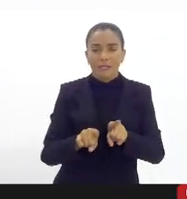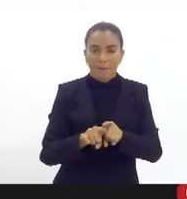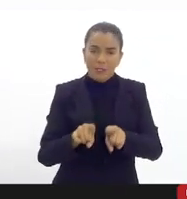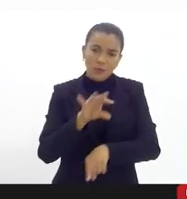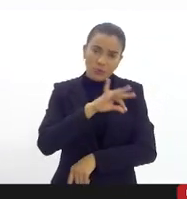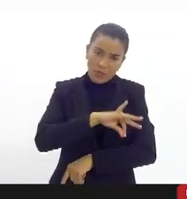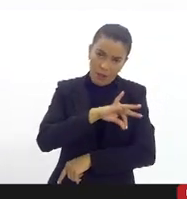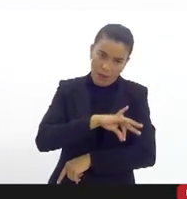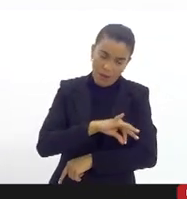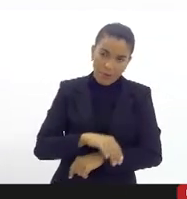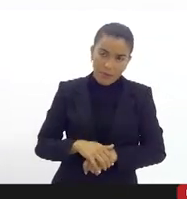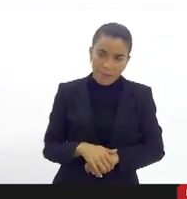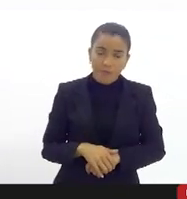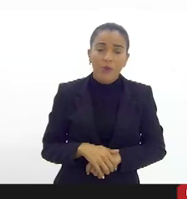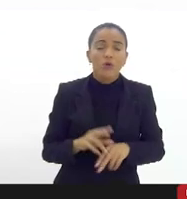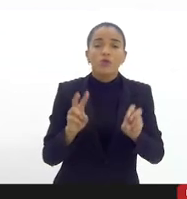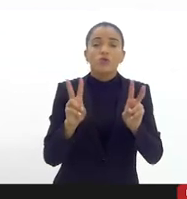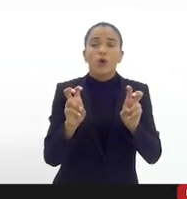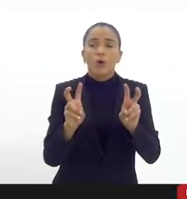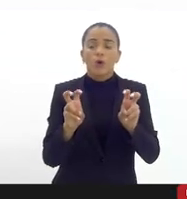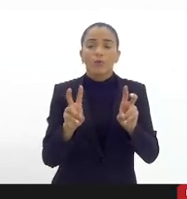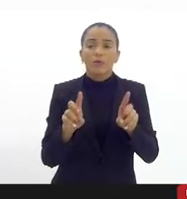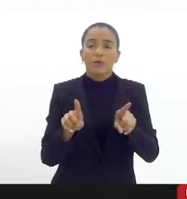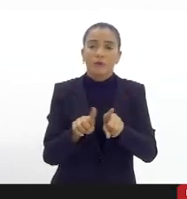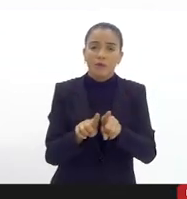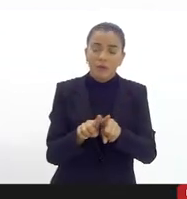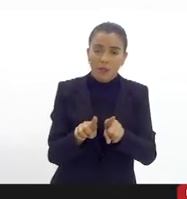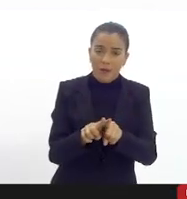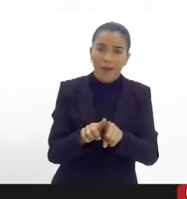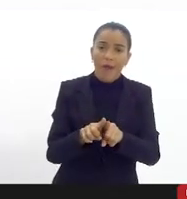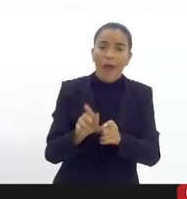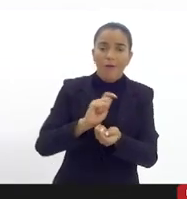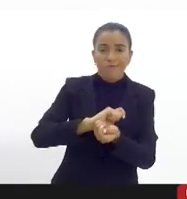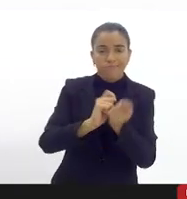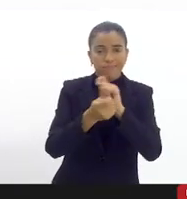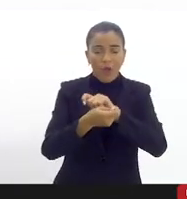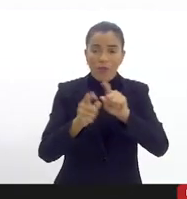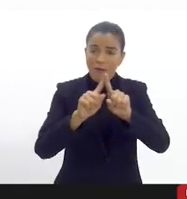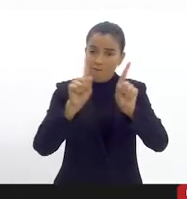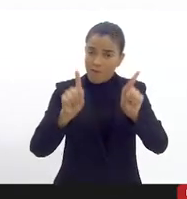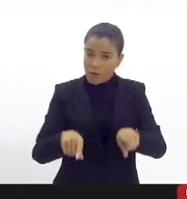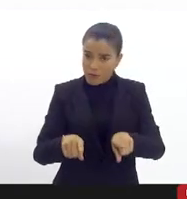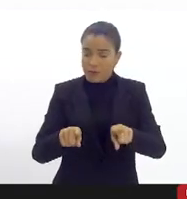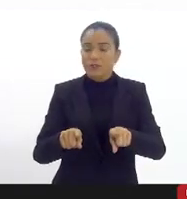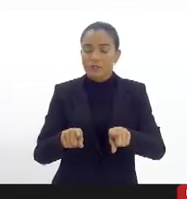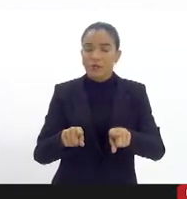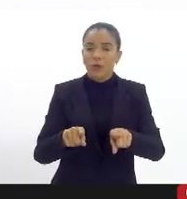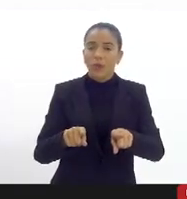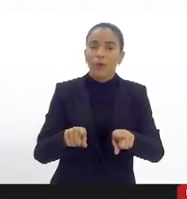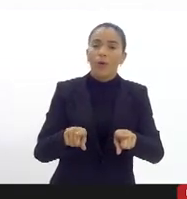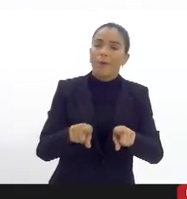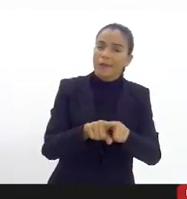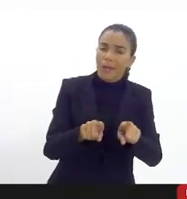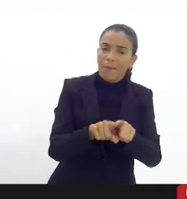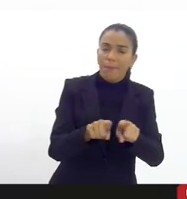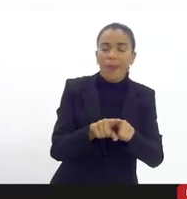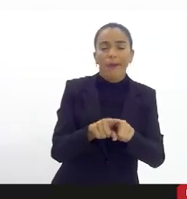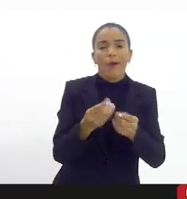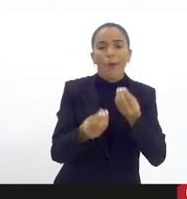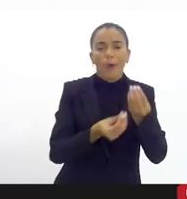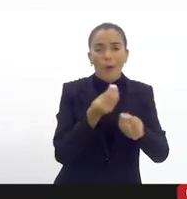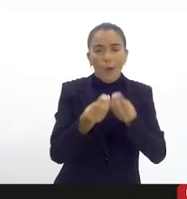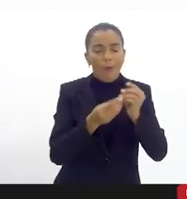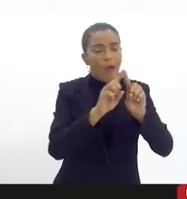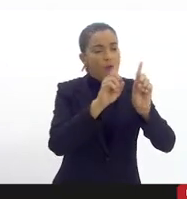dos salários né sobretudo pela conversão de funções são mais aquelas distribuições